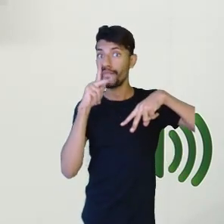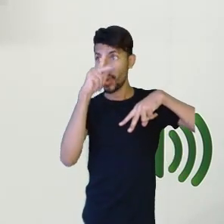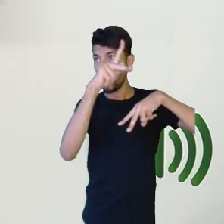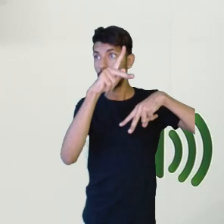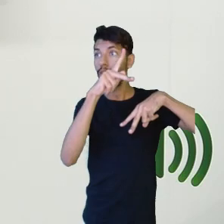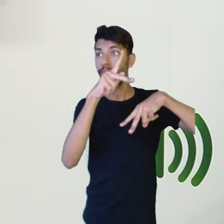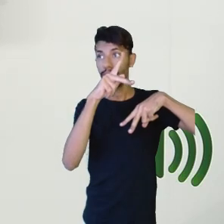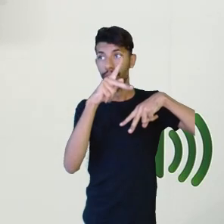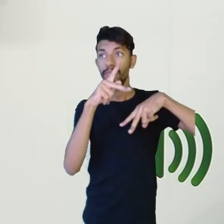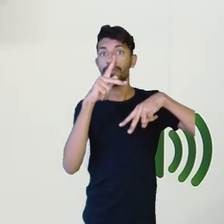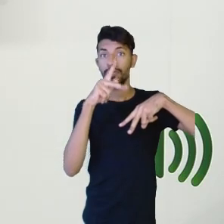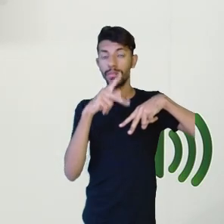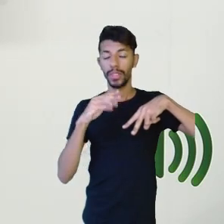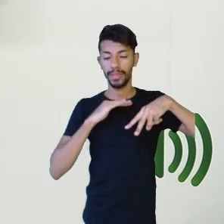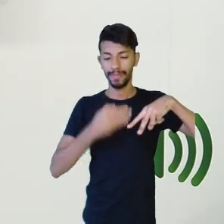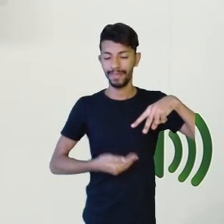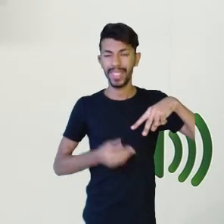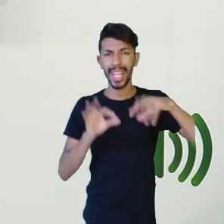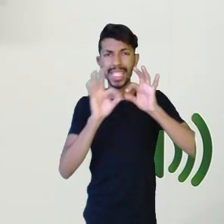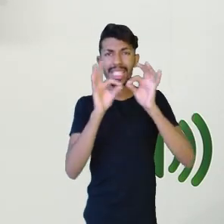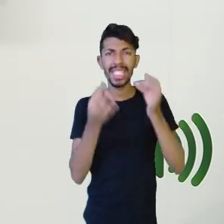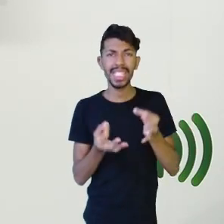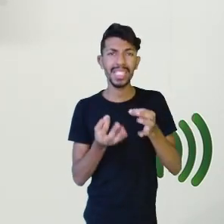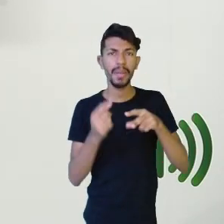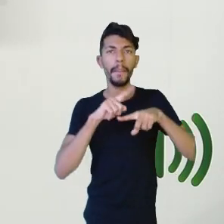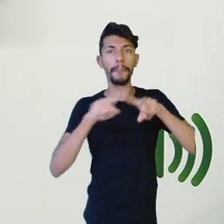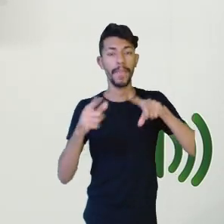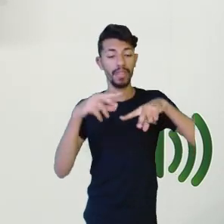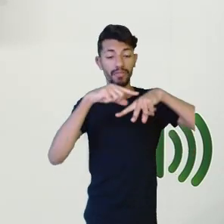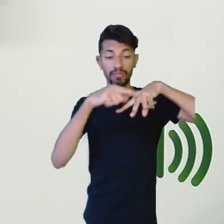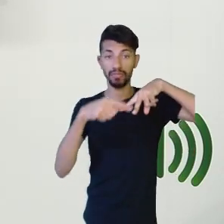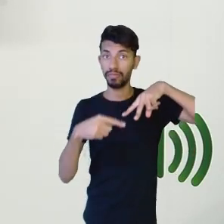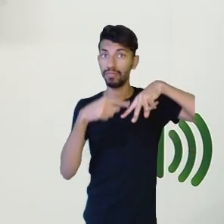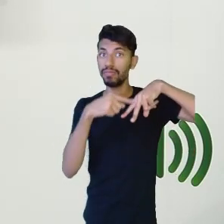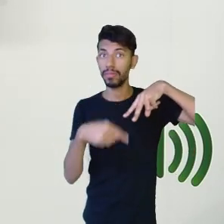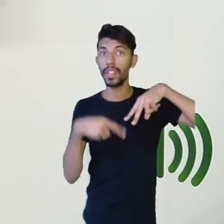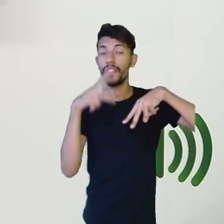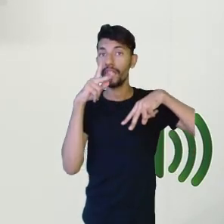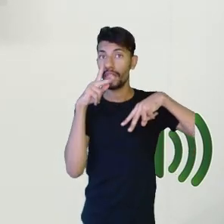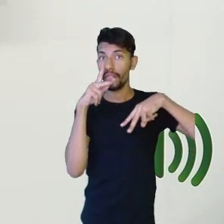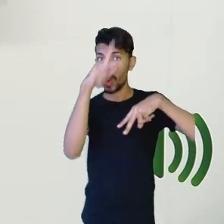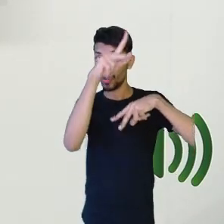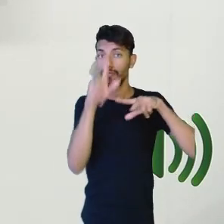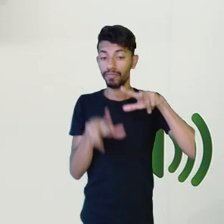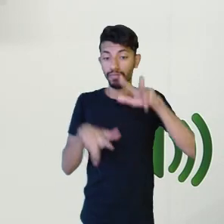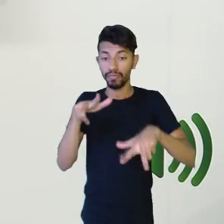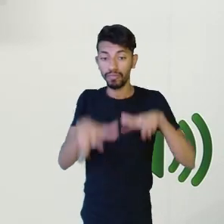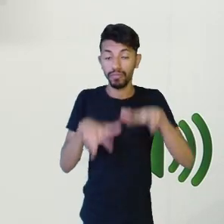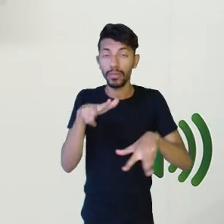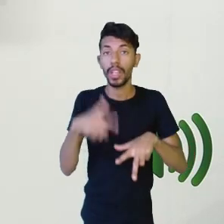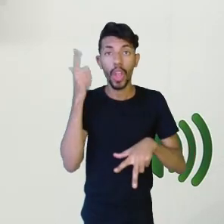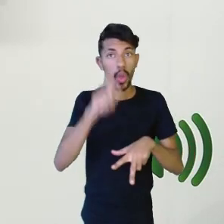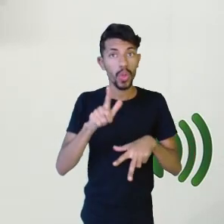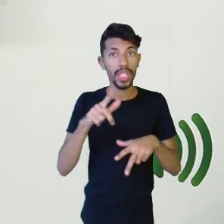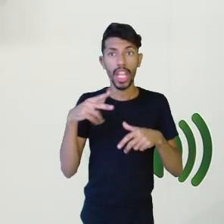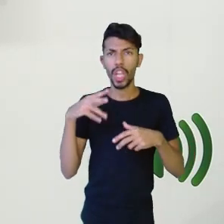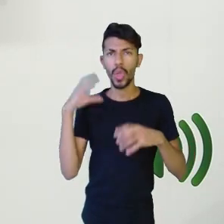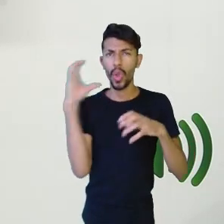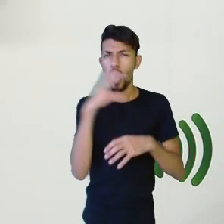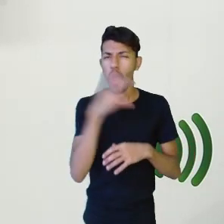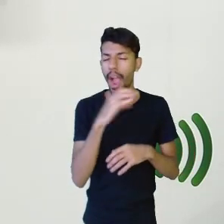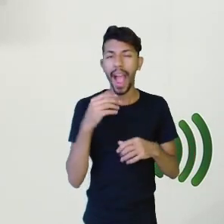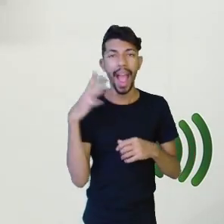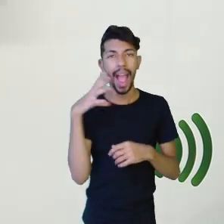o peito é bastante simples, ele é bem discreto, né? Porque elas são aves que correm perfeitamente